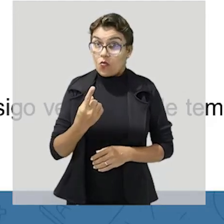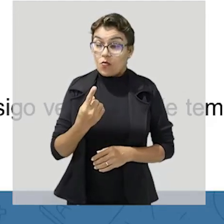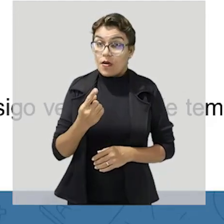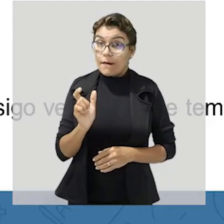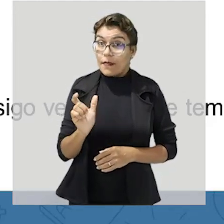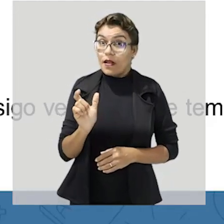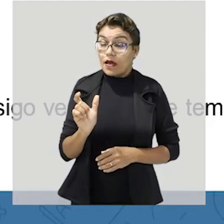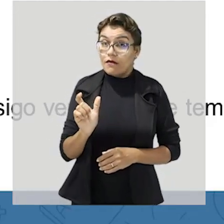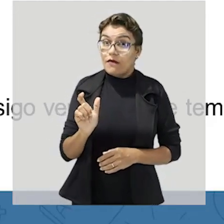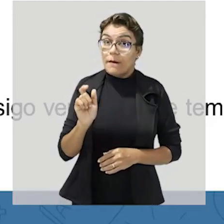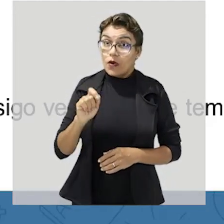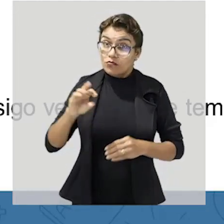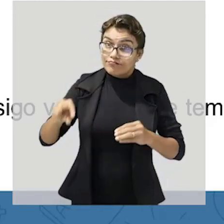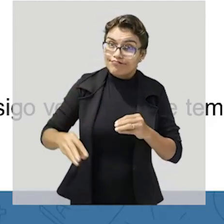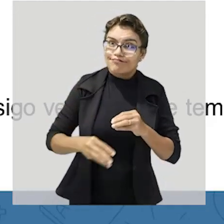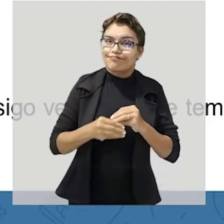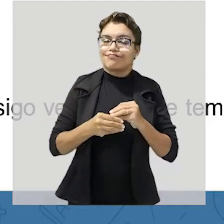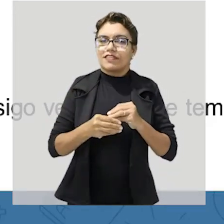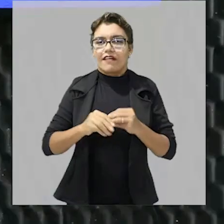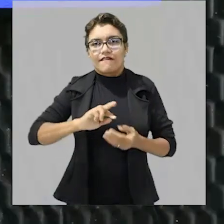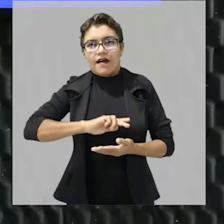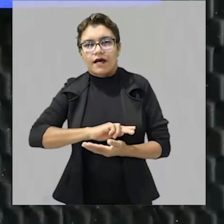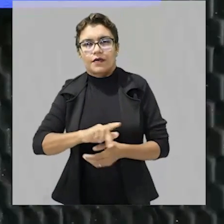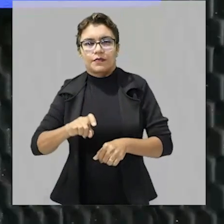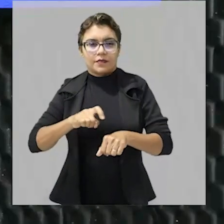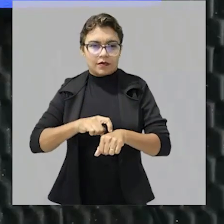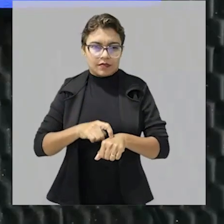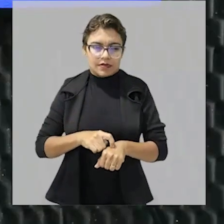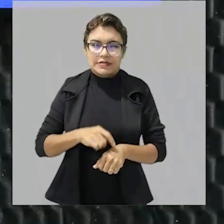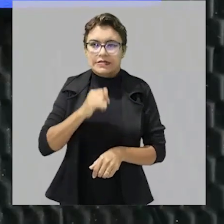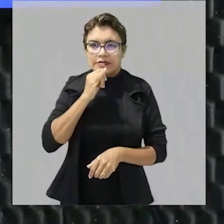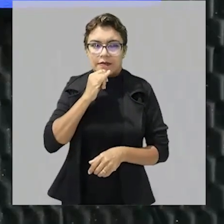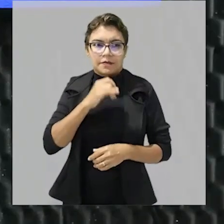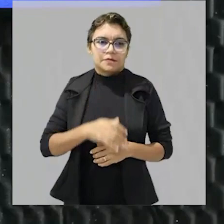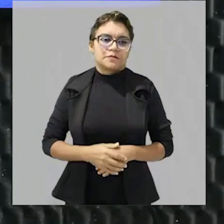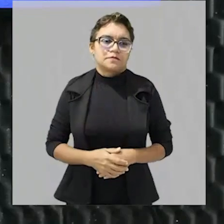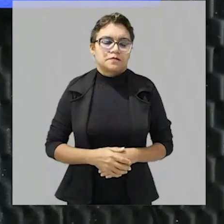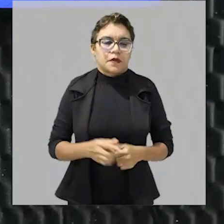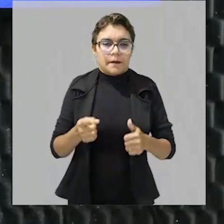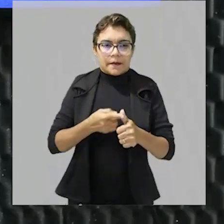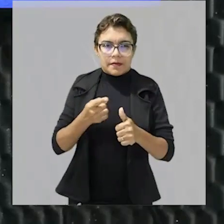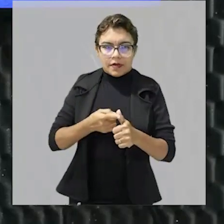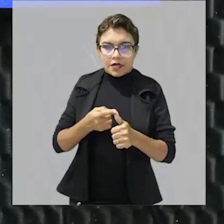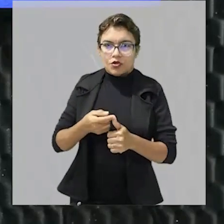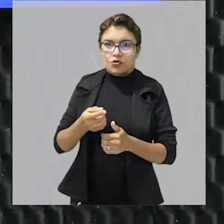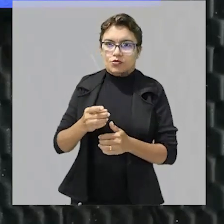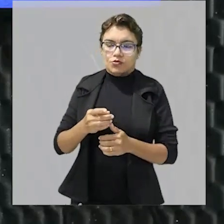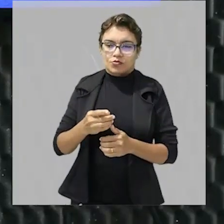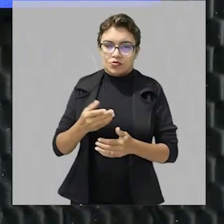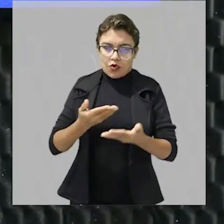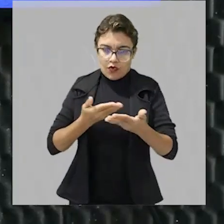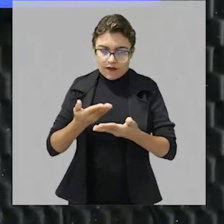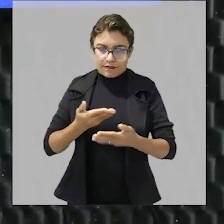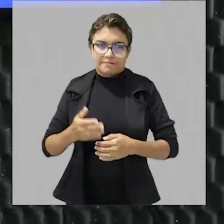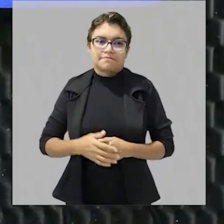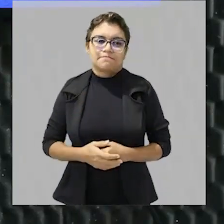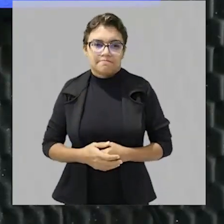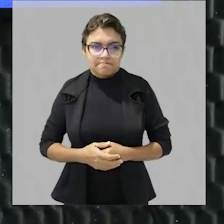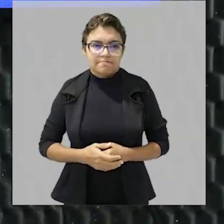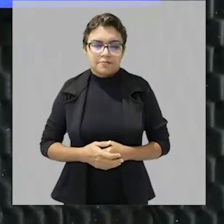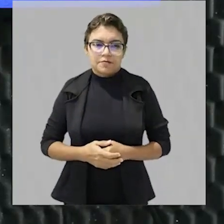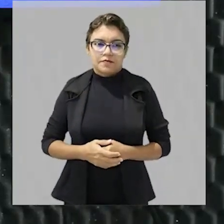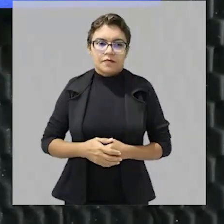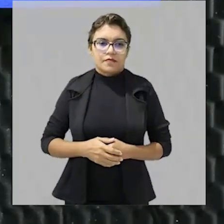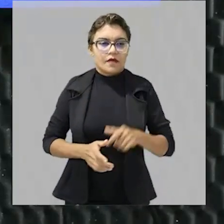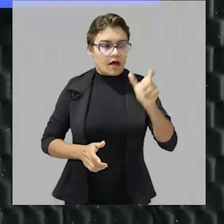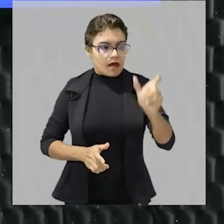o PAS, o EMA e para o Enem. E também para vestibular tradicional, já que se você nos assiste de outros